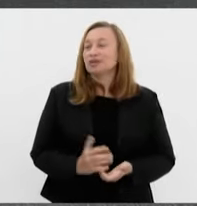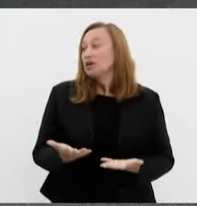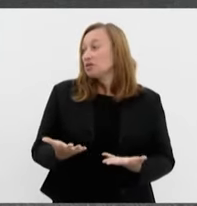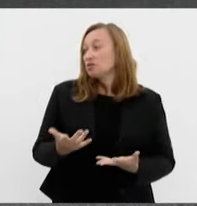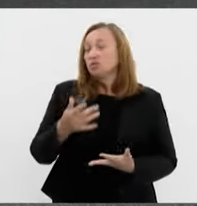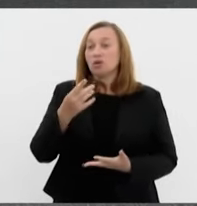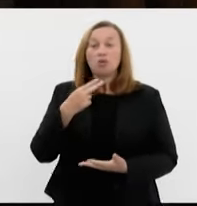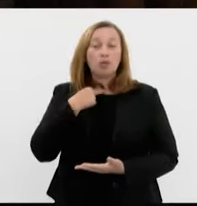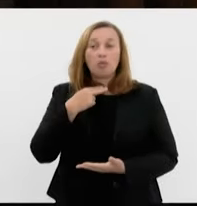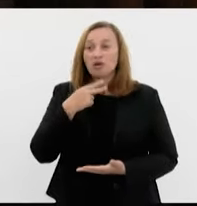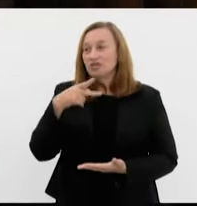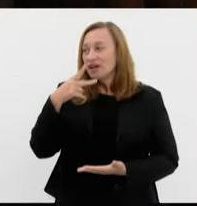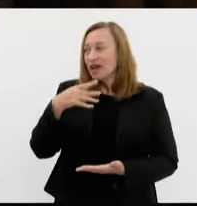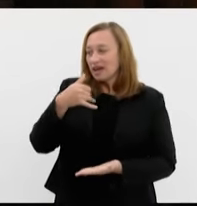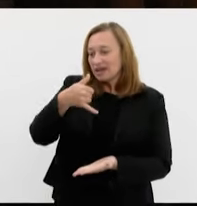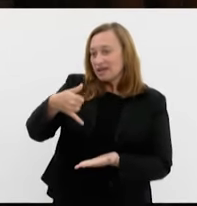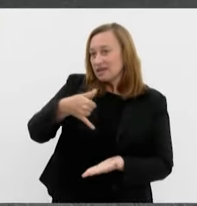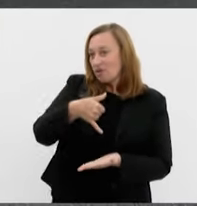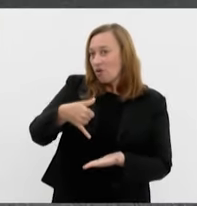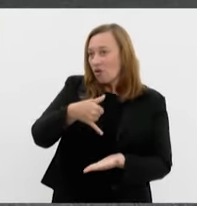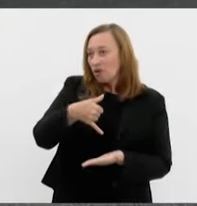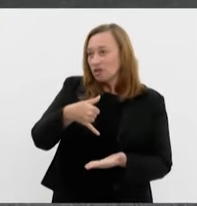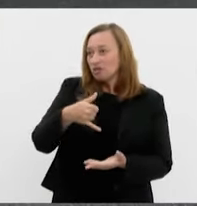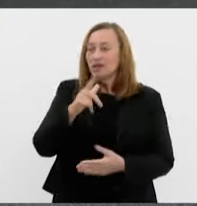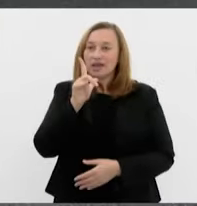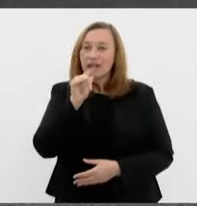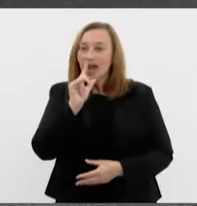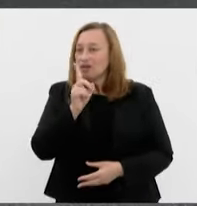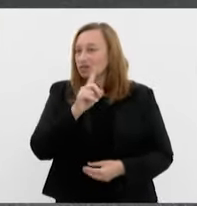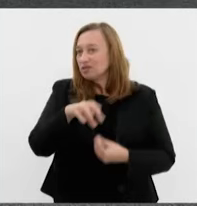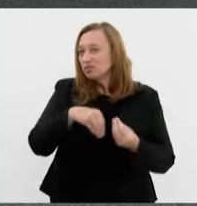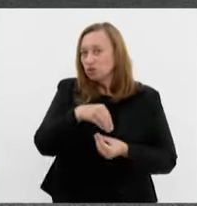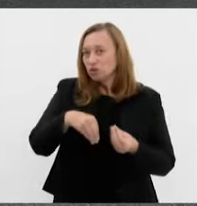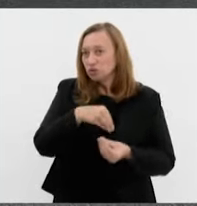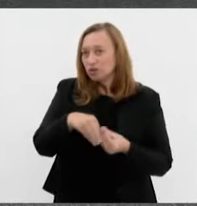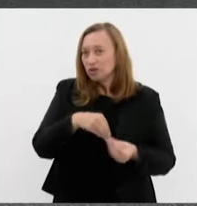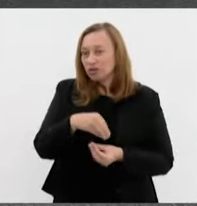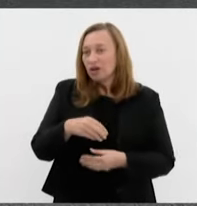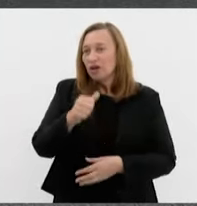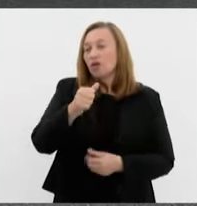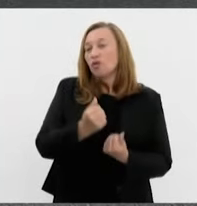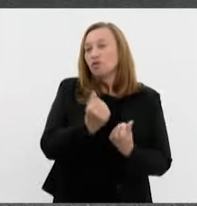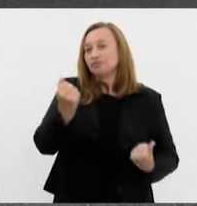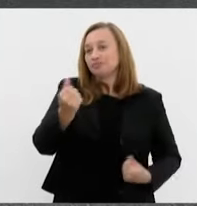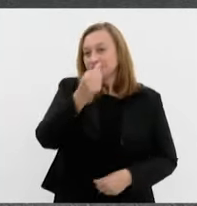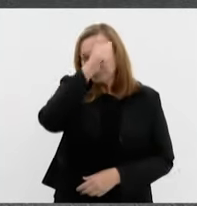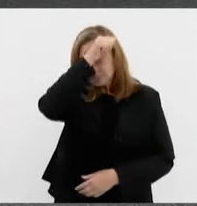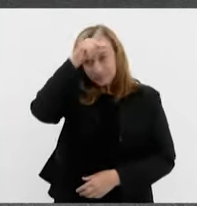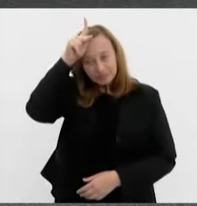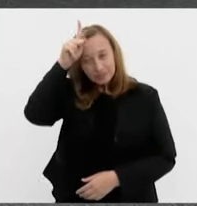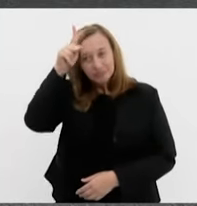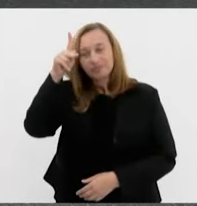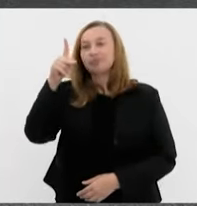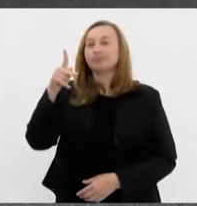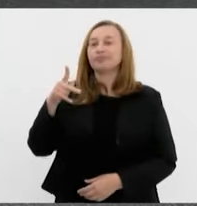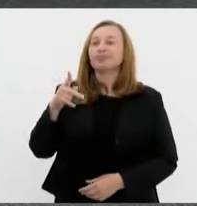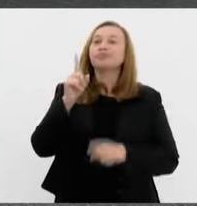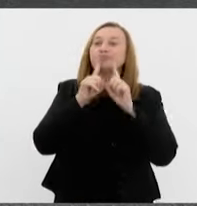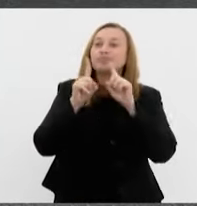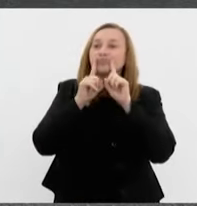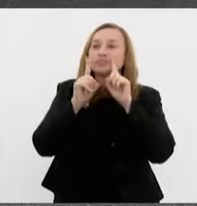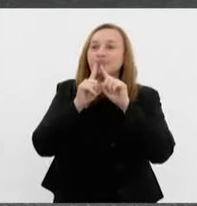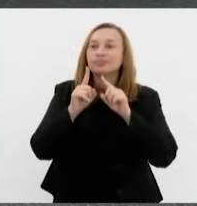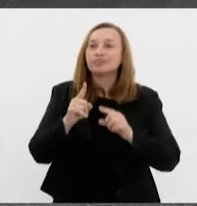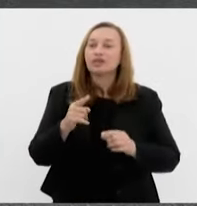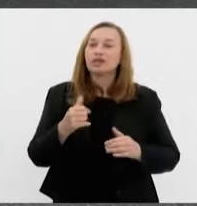misturam né não faço questão de ter esse tipo de relação mas ele deixou de ser o vice-prefeito de Maricá se licenciou com a anuência da câmara para assumir